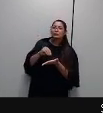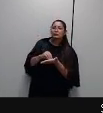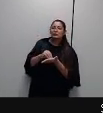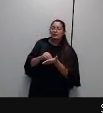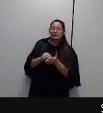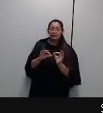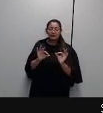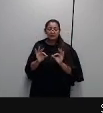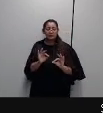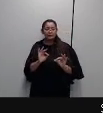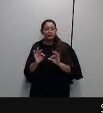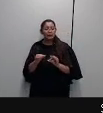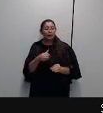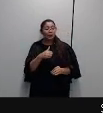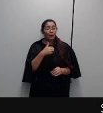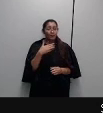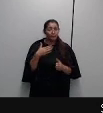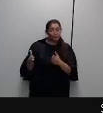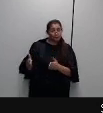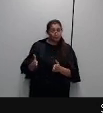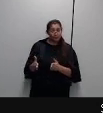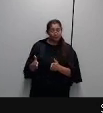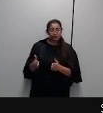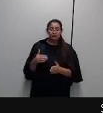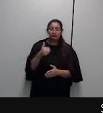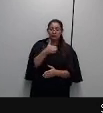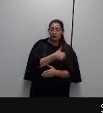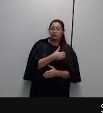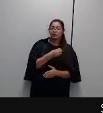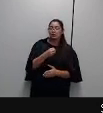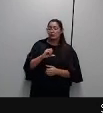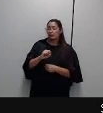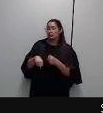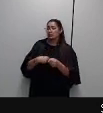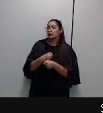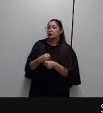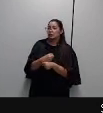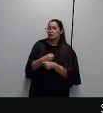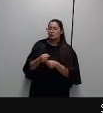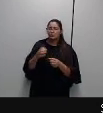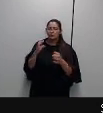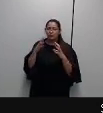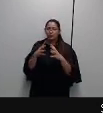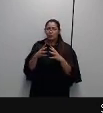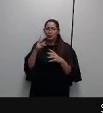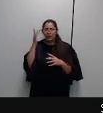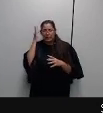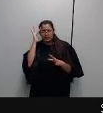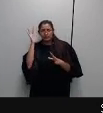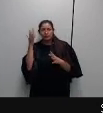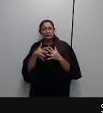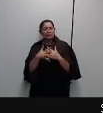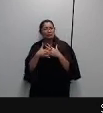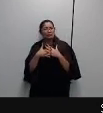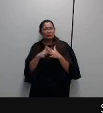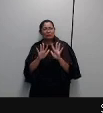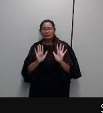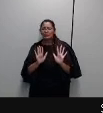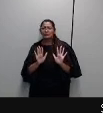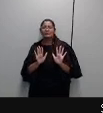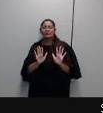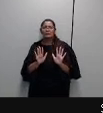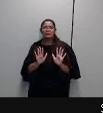dez anos e não produz que quando então acho que não há confusão entre foi muito bom para você nesse ter